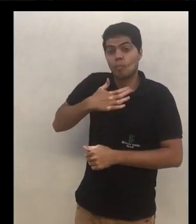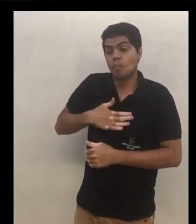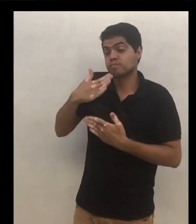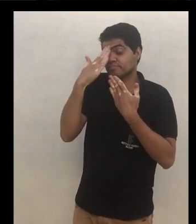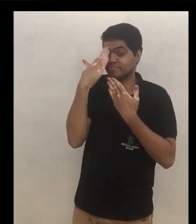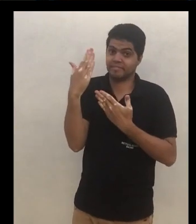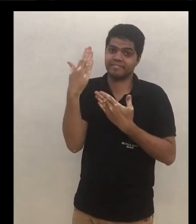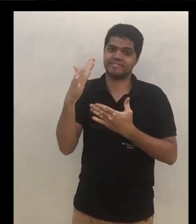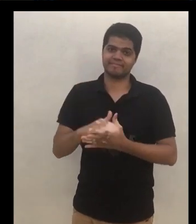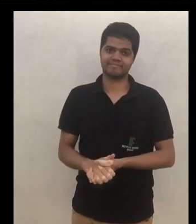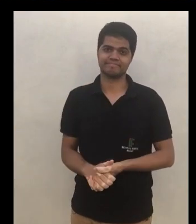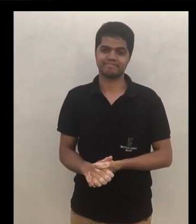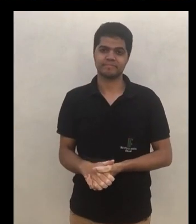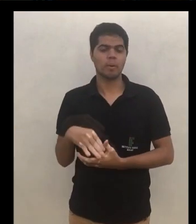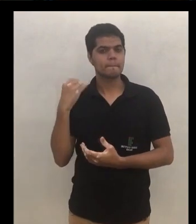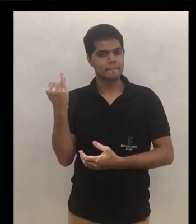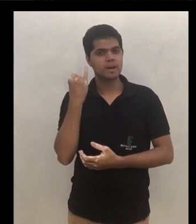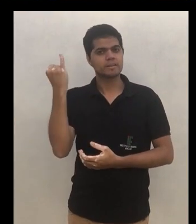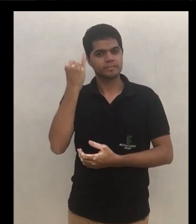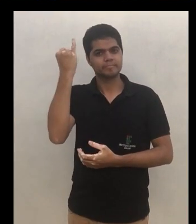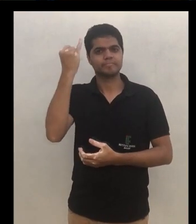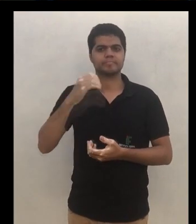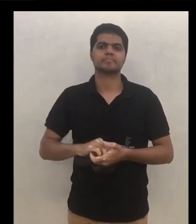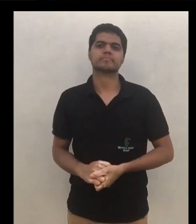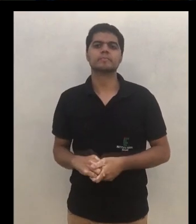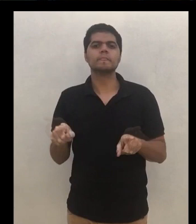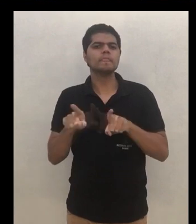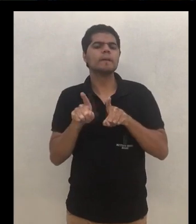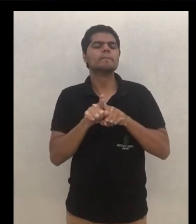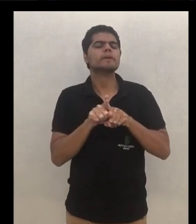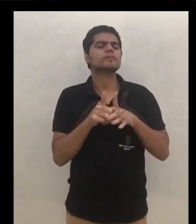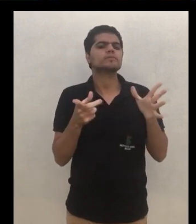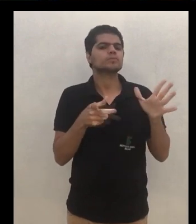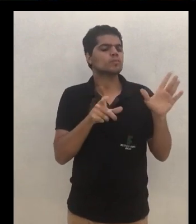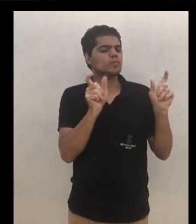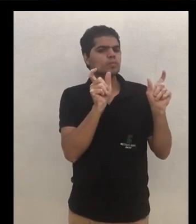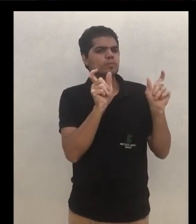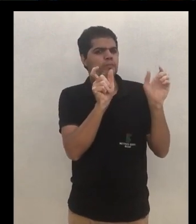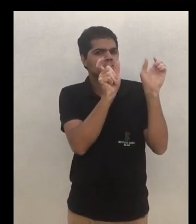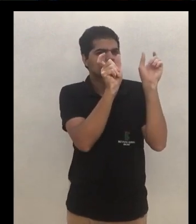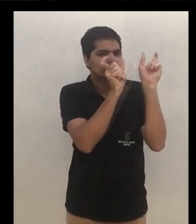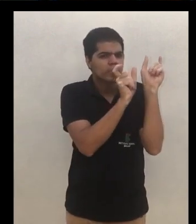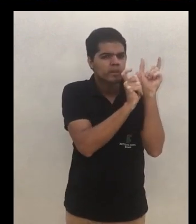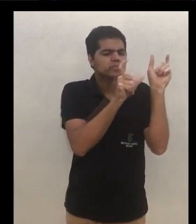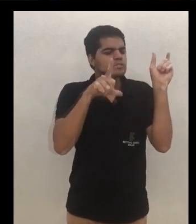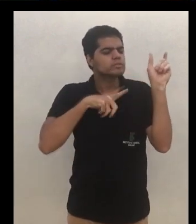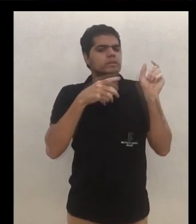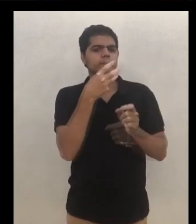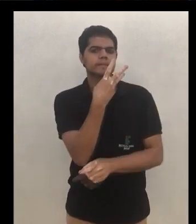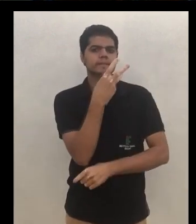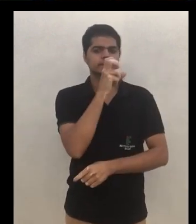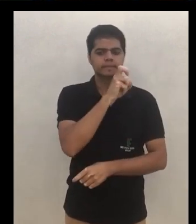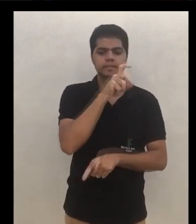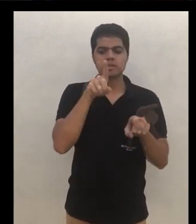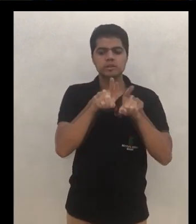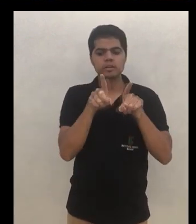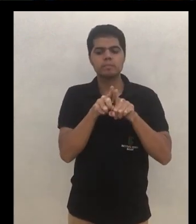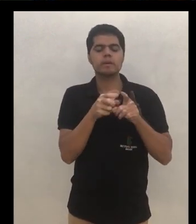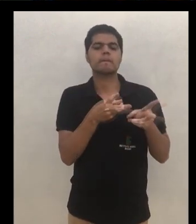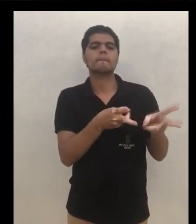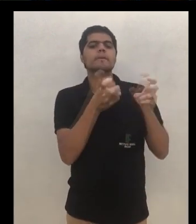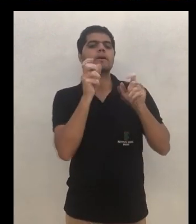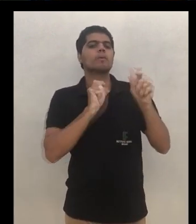importante. No artigo 35, né, o ambiente de criação deverão dispor de áreas, os